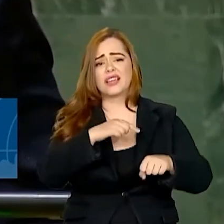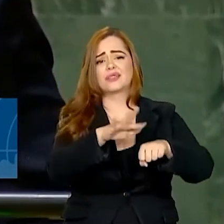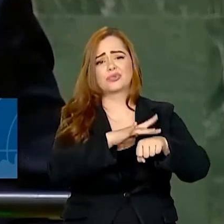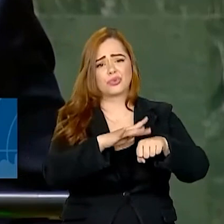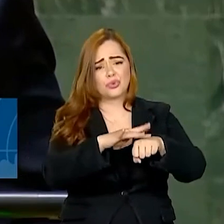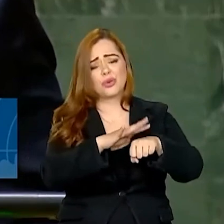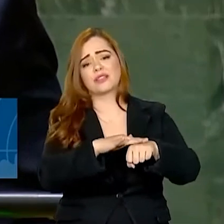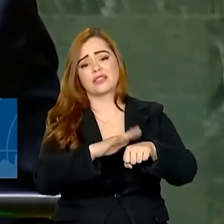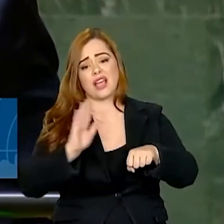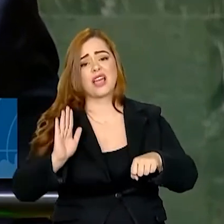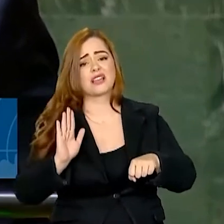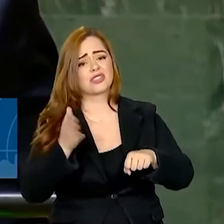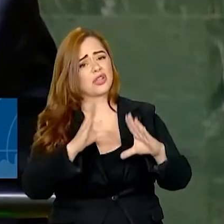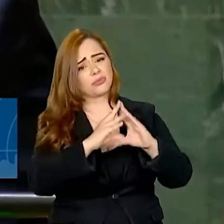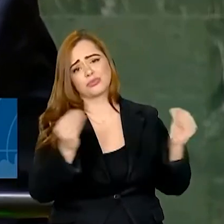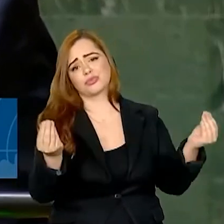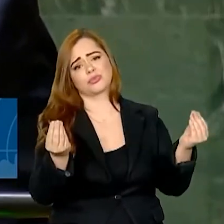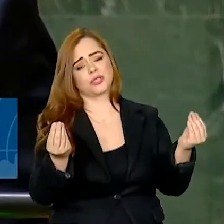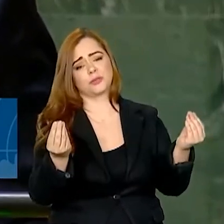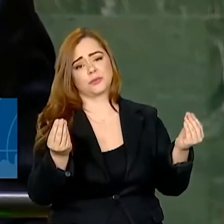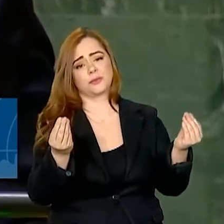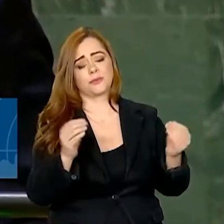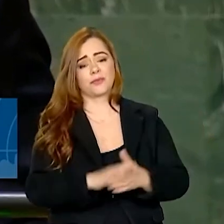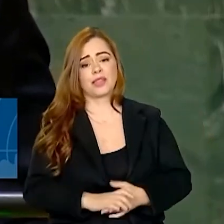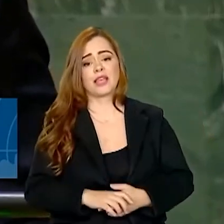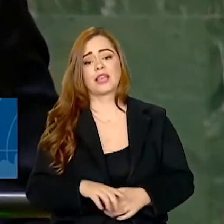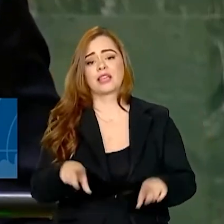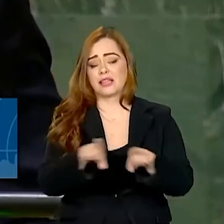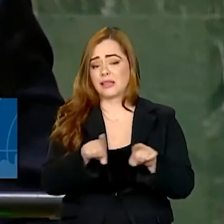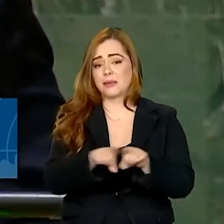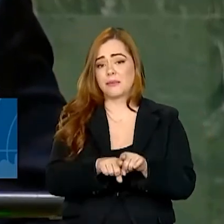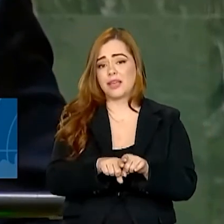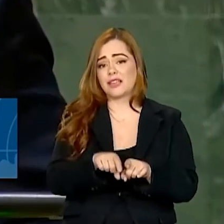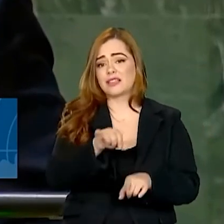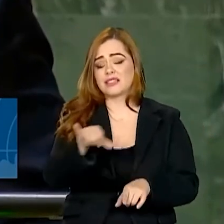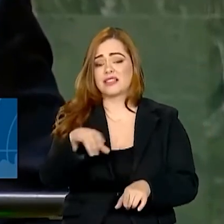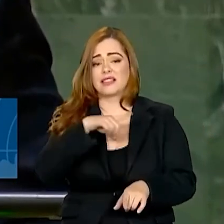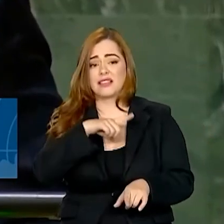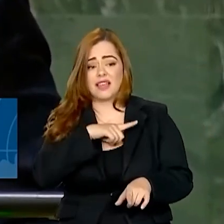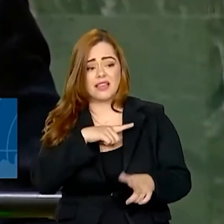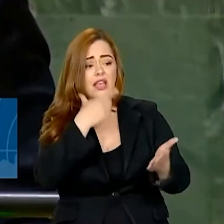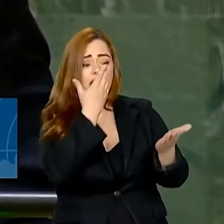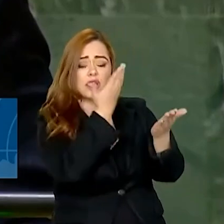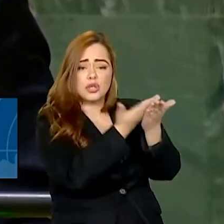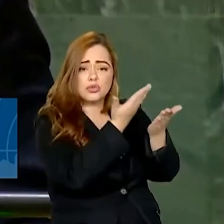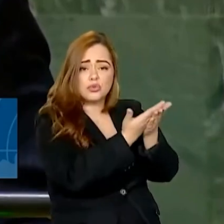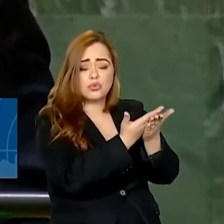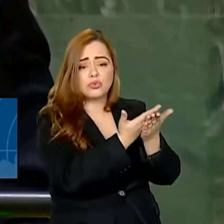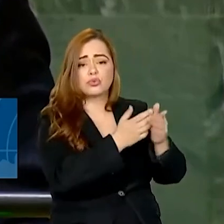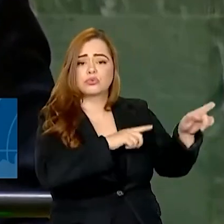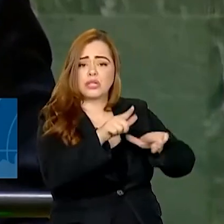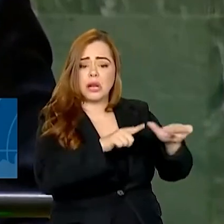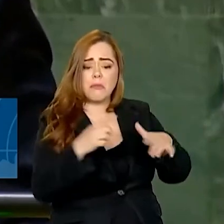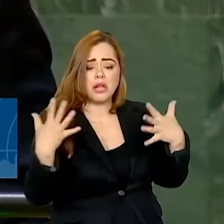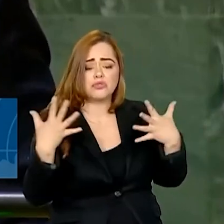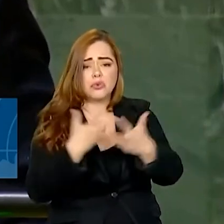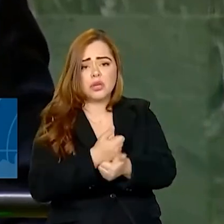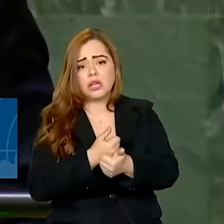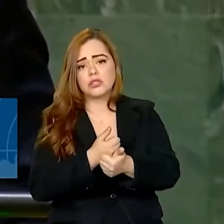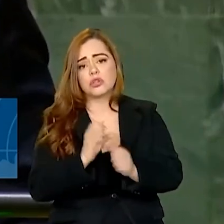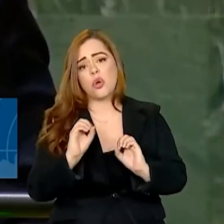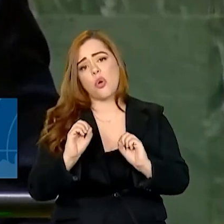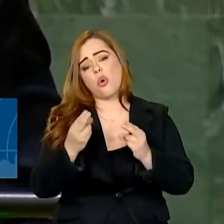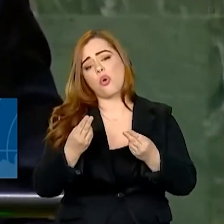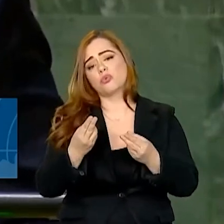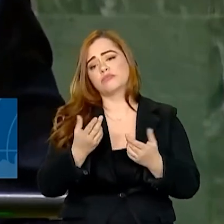podiam ter sido erradicadas. Se completará os estudos e conseguirá um emprego de qualidade